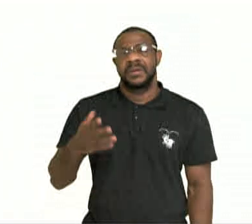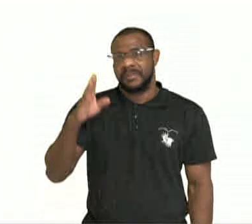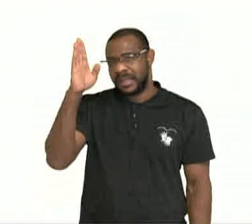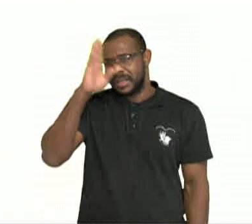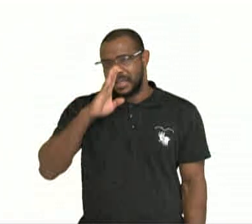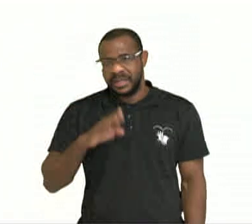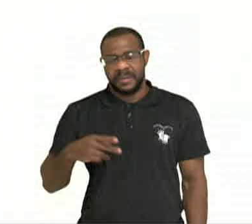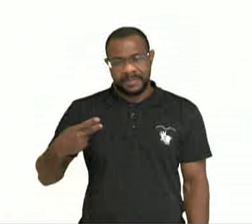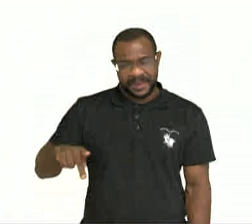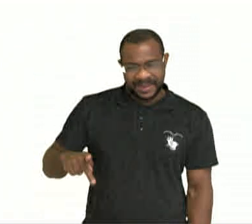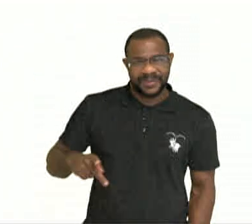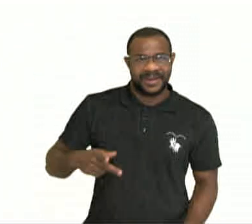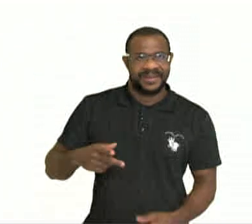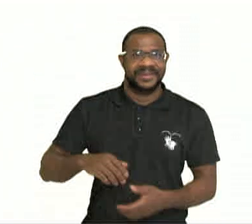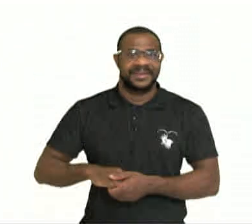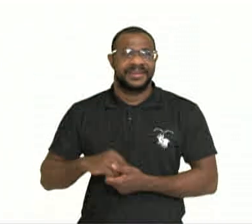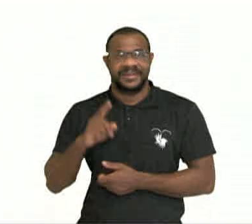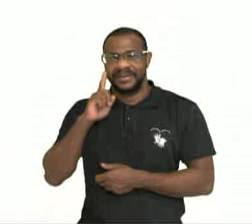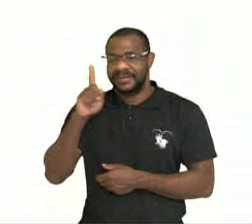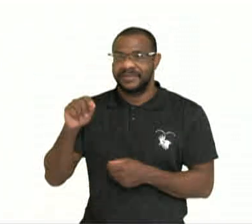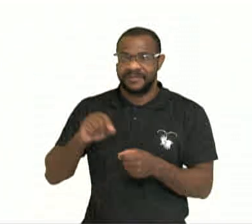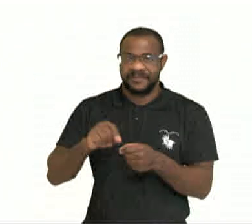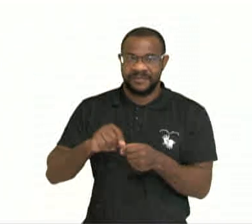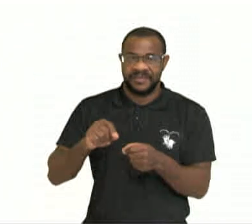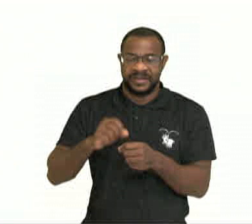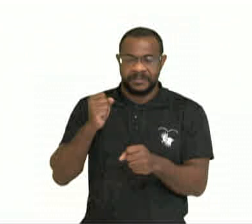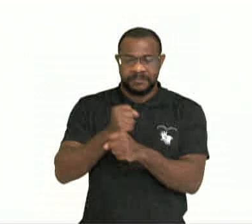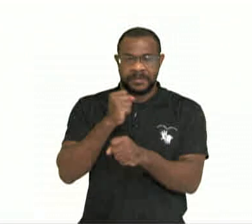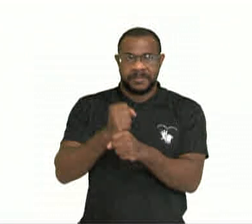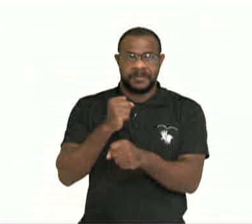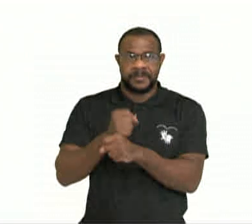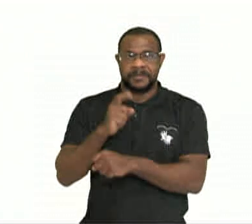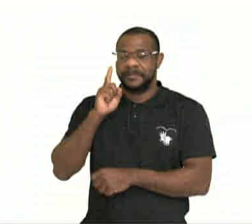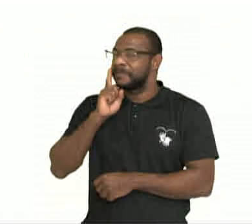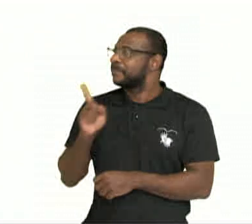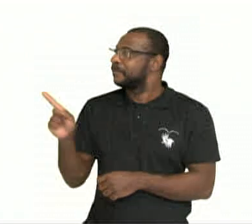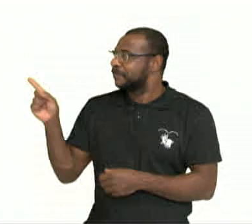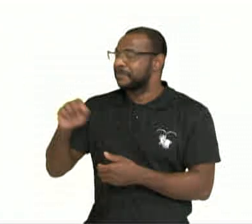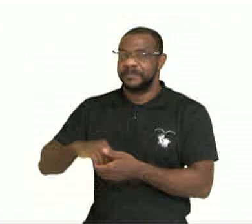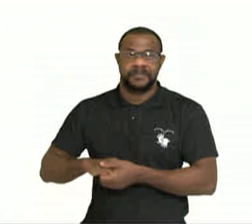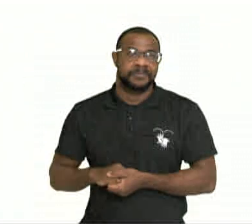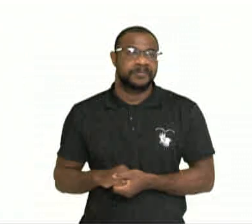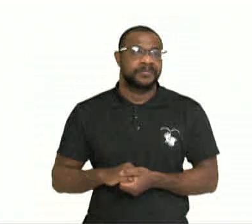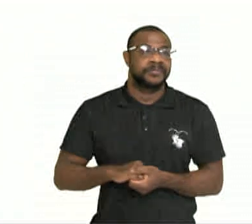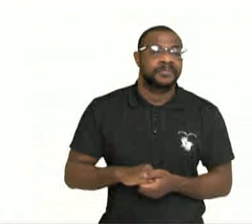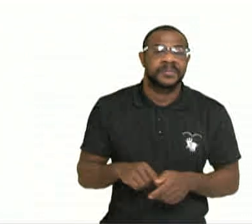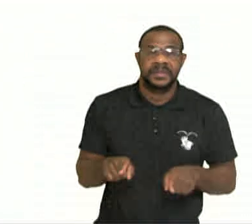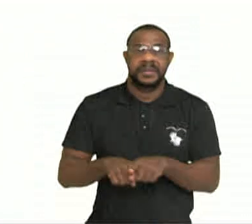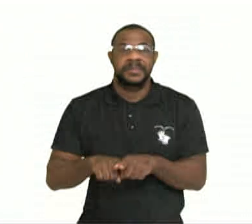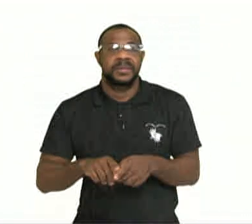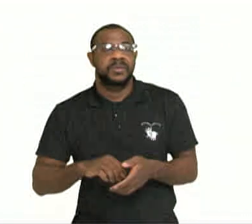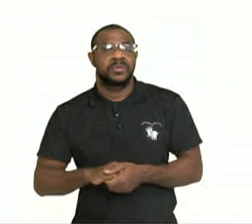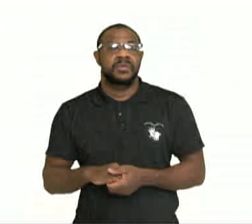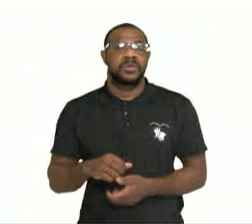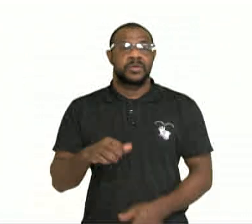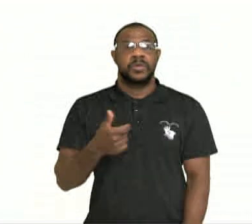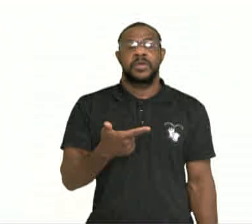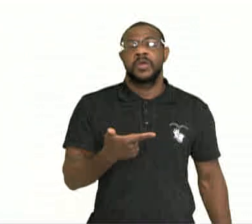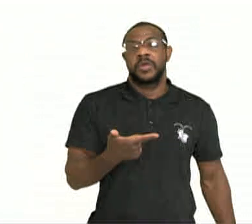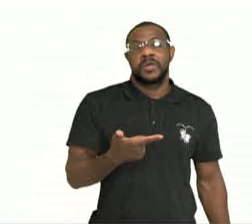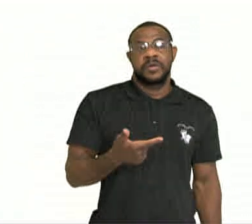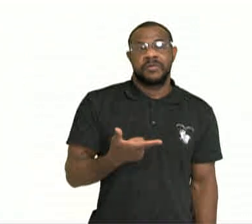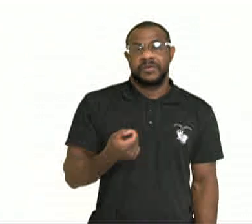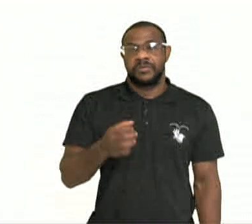atualmente é responsável pela produção de cerca de 20% da energia elétrica consumida no Brasil e aproximadamente 90% da